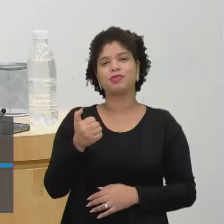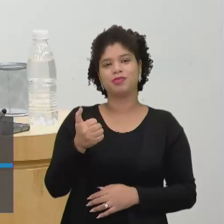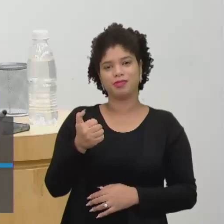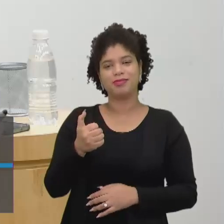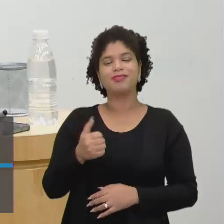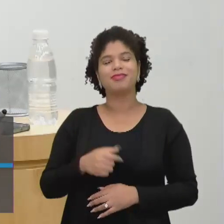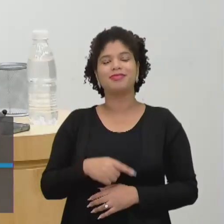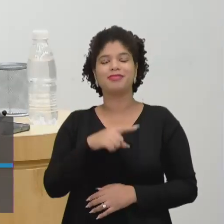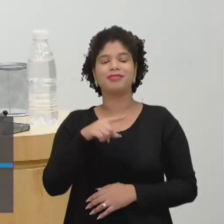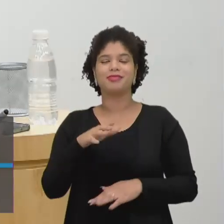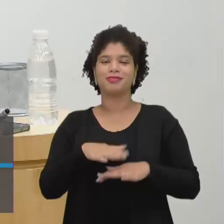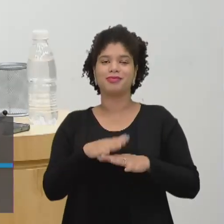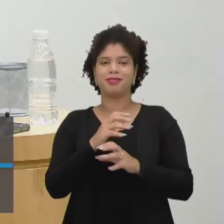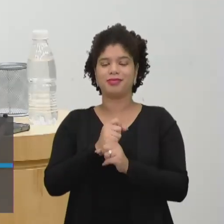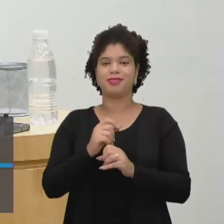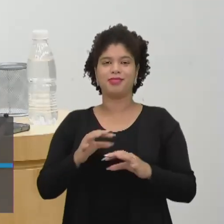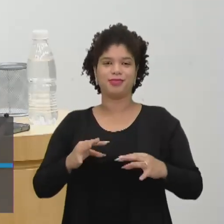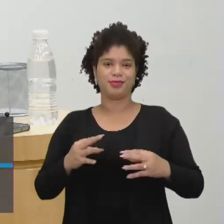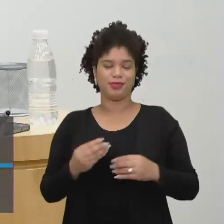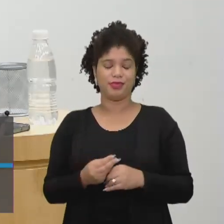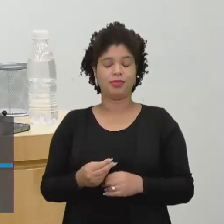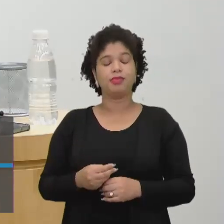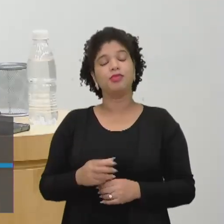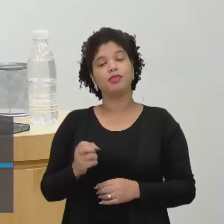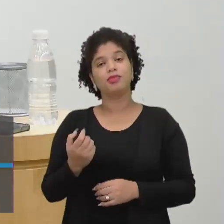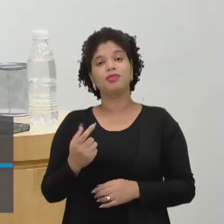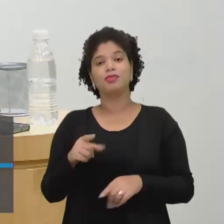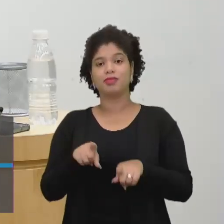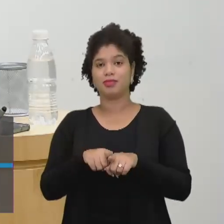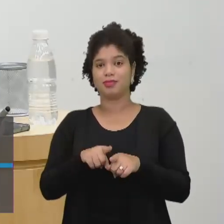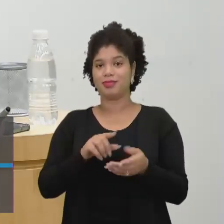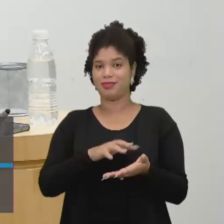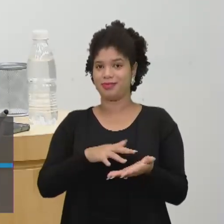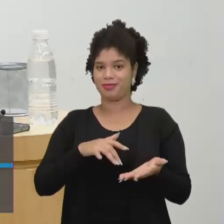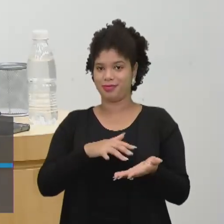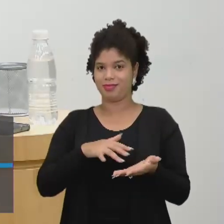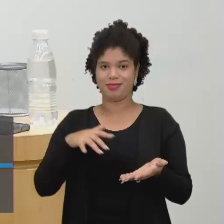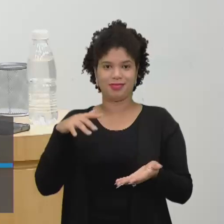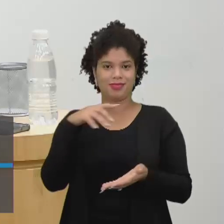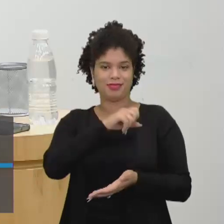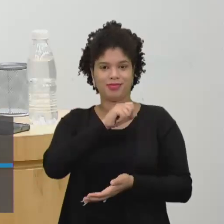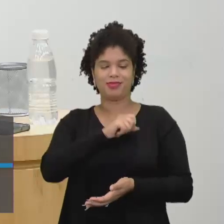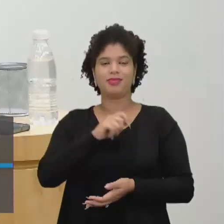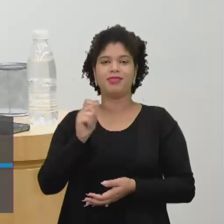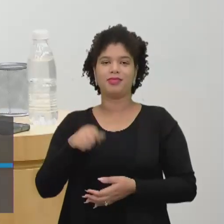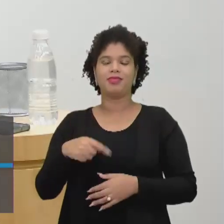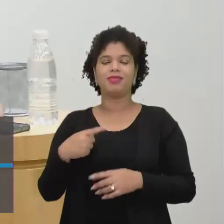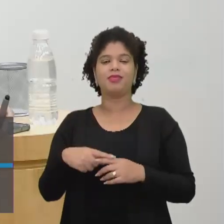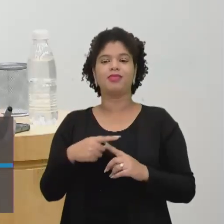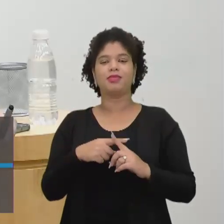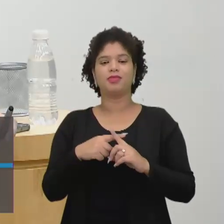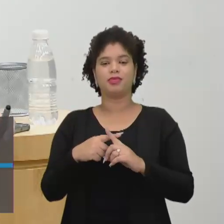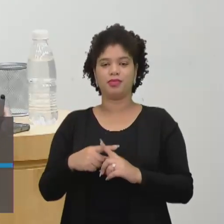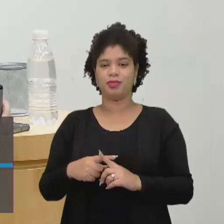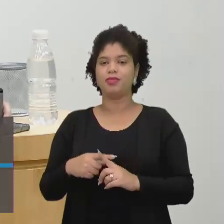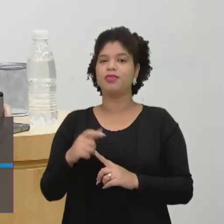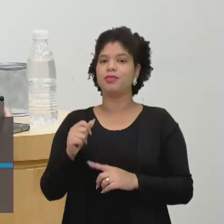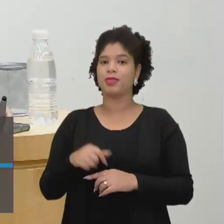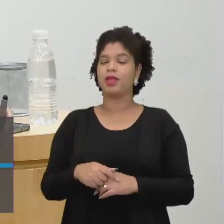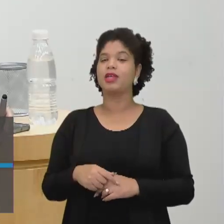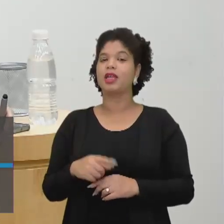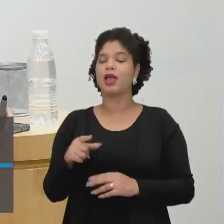caneta para fazer todos os cálculos. Se quiser também separar uma calculadora para ir mais rápido nos cálculos, que hoje a gente vai multiplicar lá usando π,